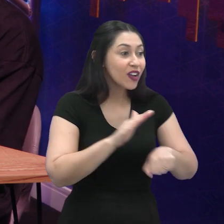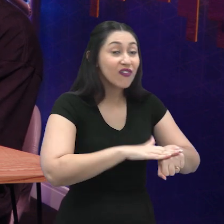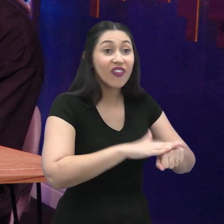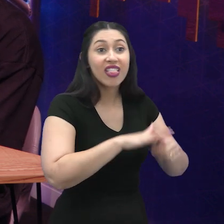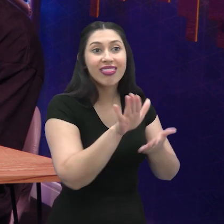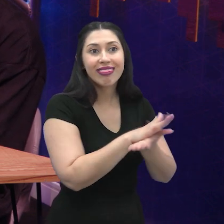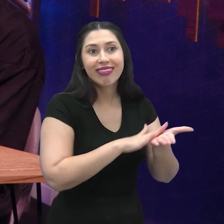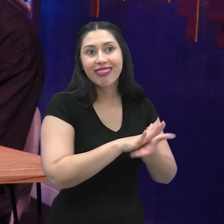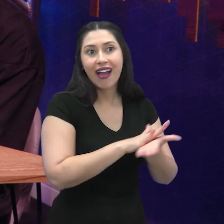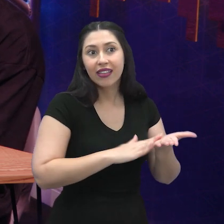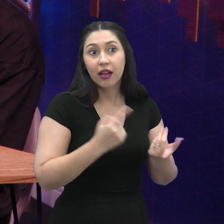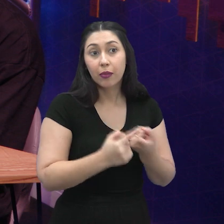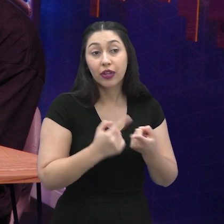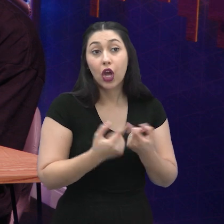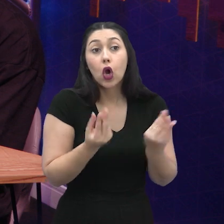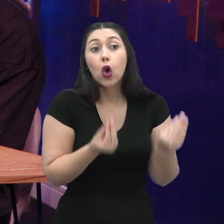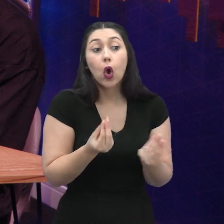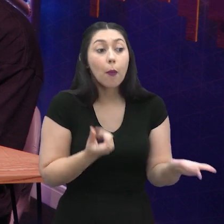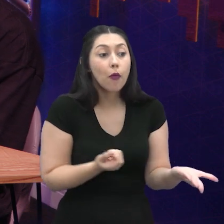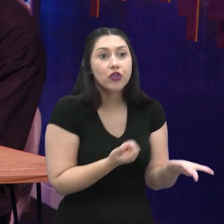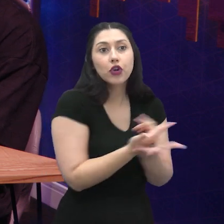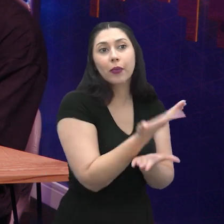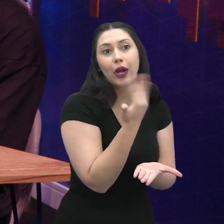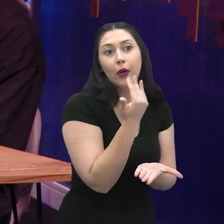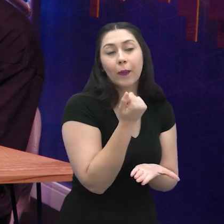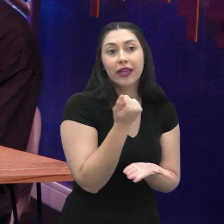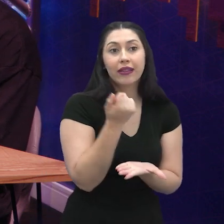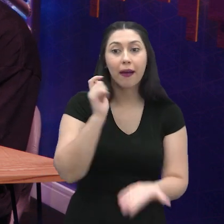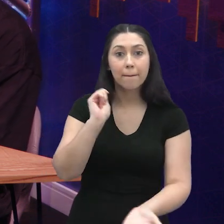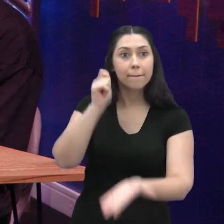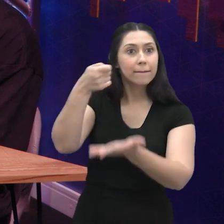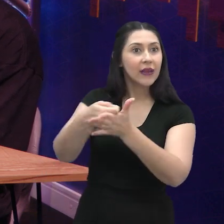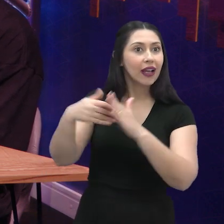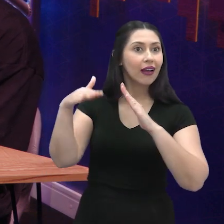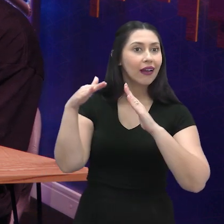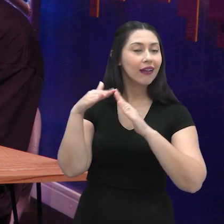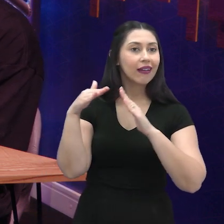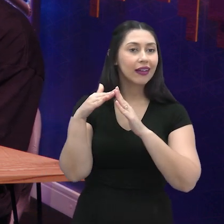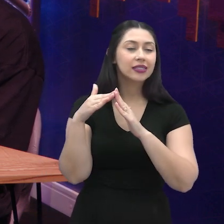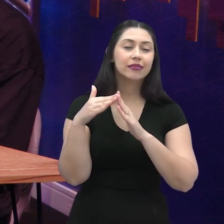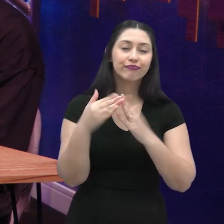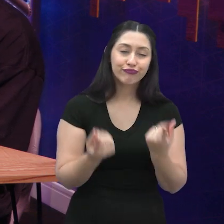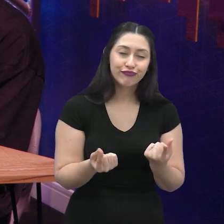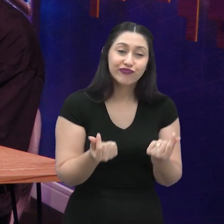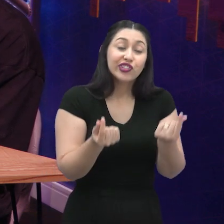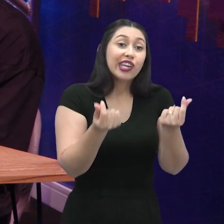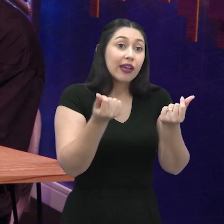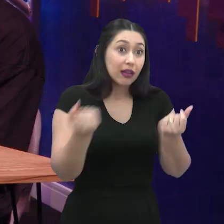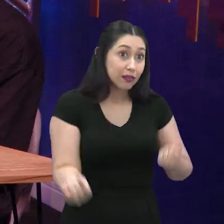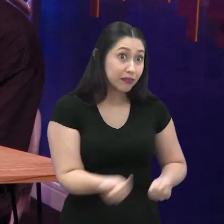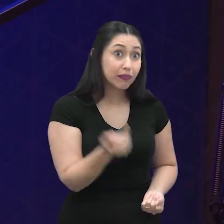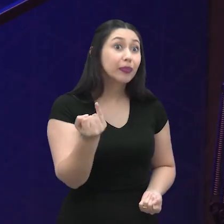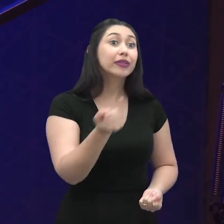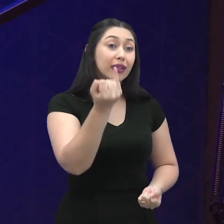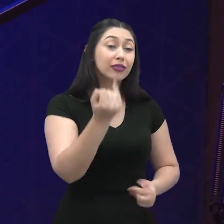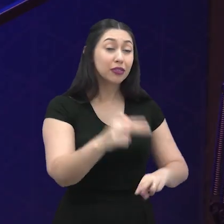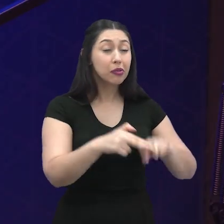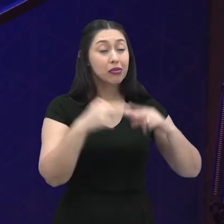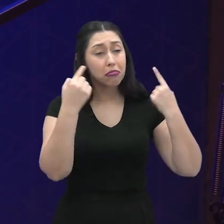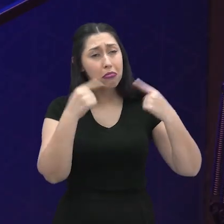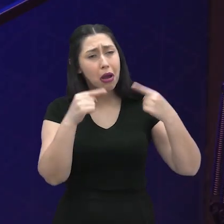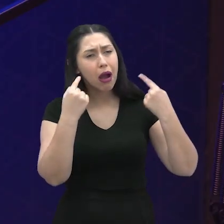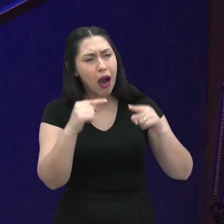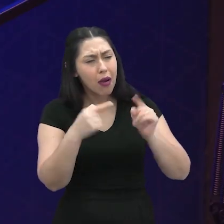consegue fazer nada, né? É com dinheiro que a gente compra alimento, é com dinheiro que a gente tem moradia, a gente precisa de dinheiro para fazer tudo. Então, é bem